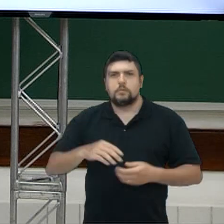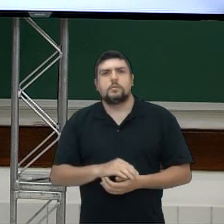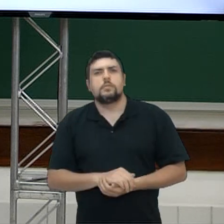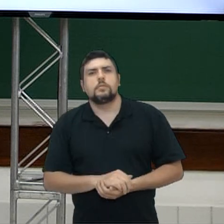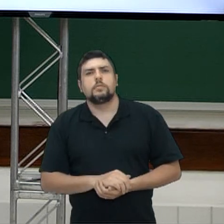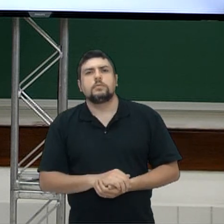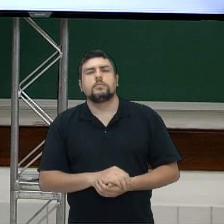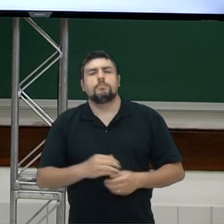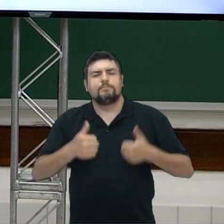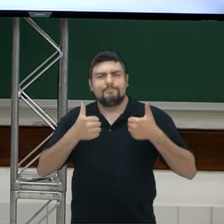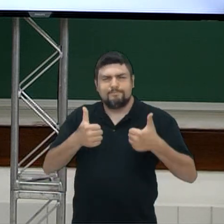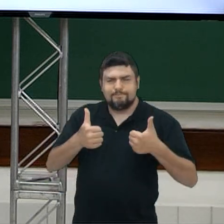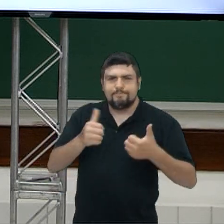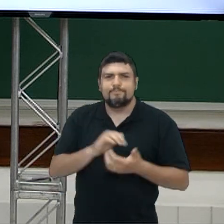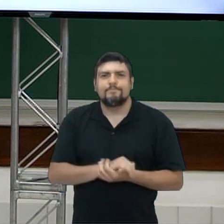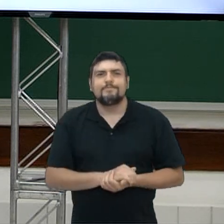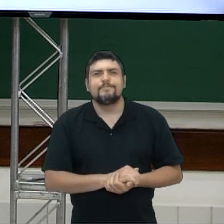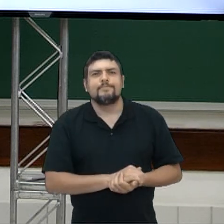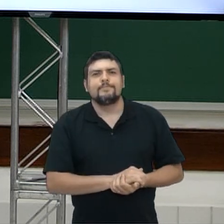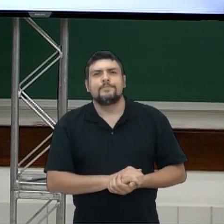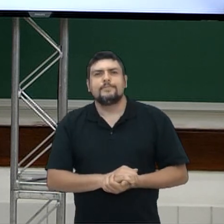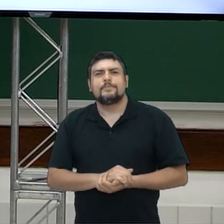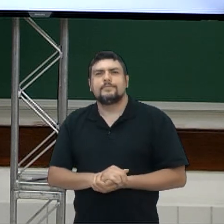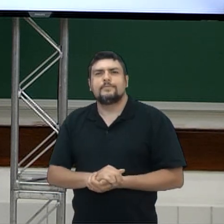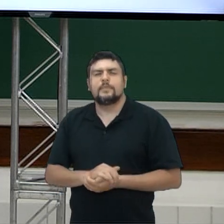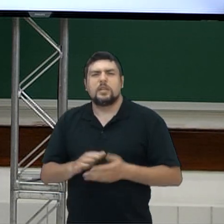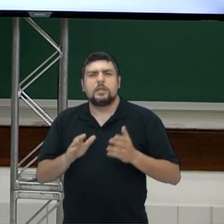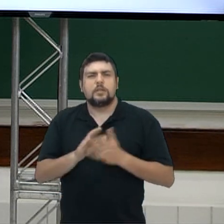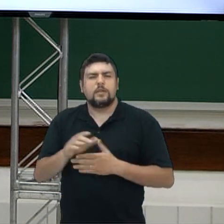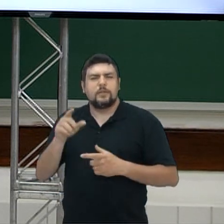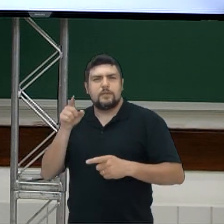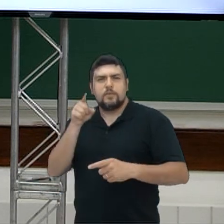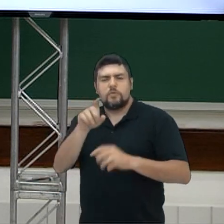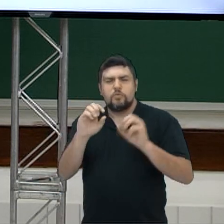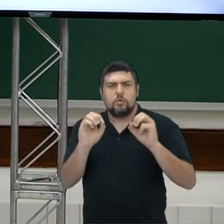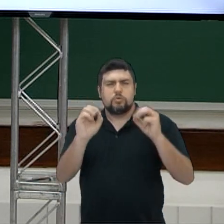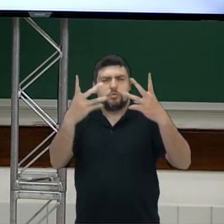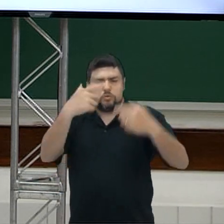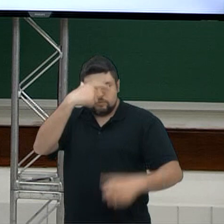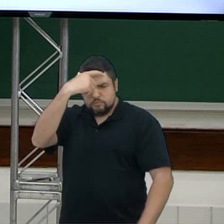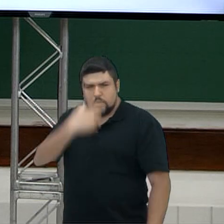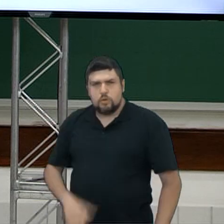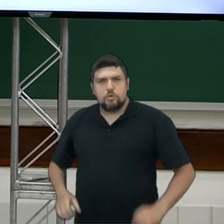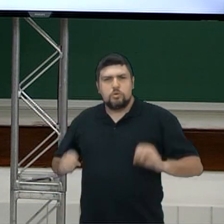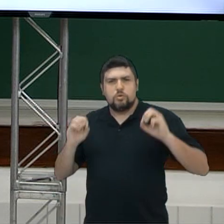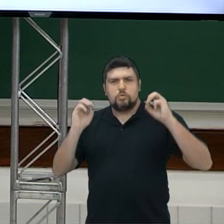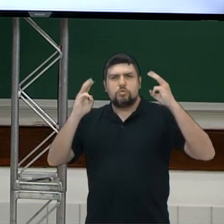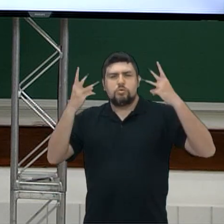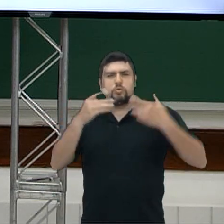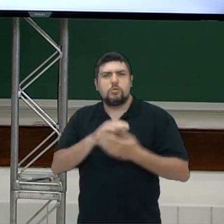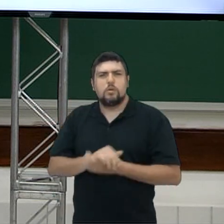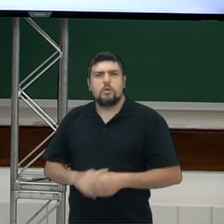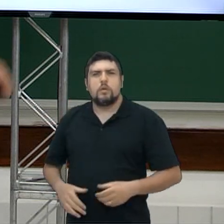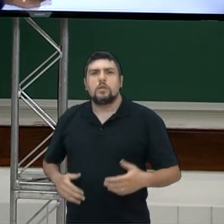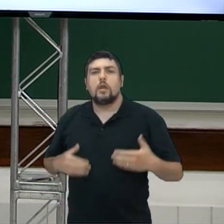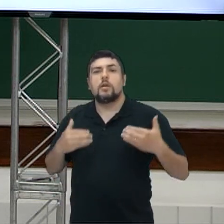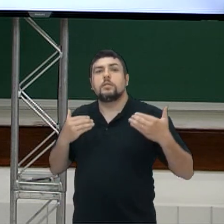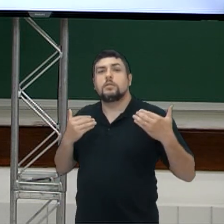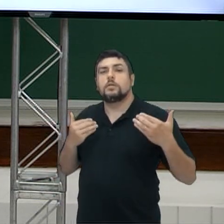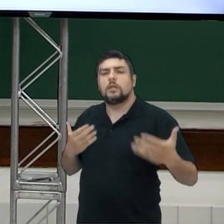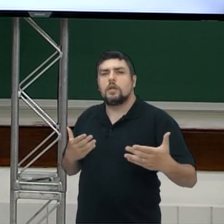Tranquilo? Show de bola? Diga show daí! Eu digo show daqui, galera! Um, dois, três, todo mundo